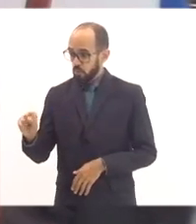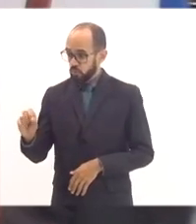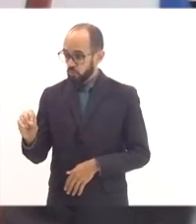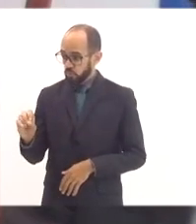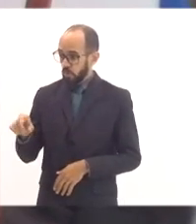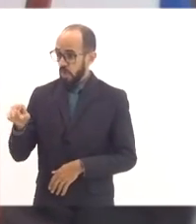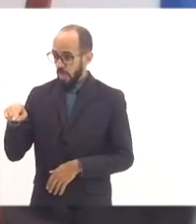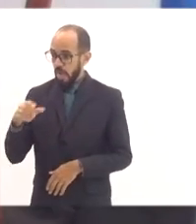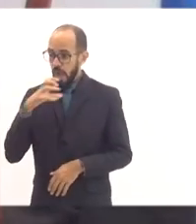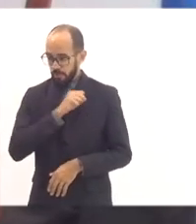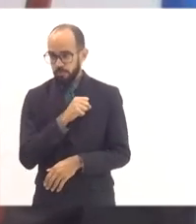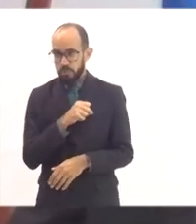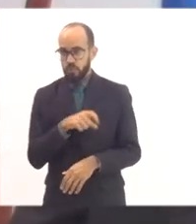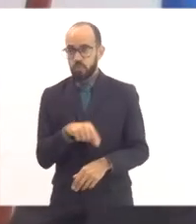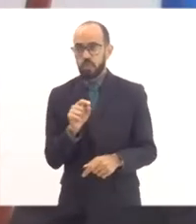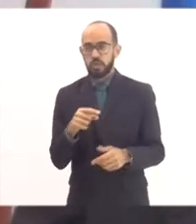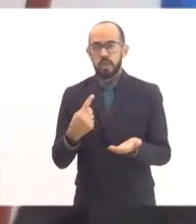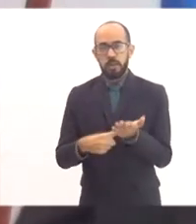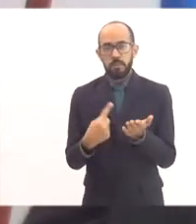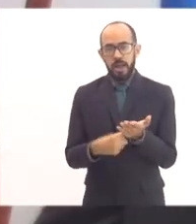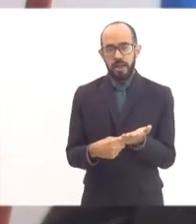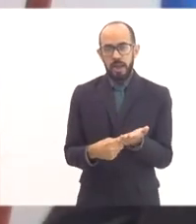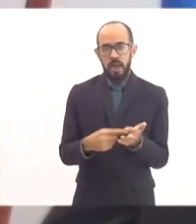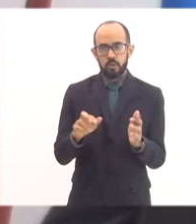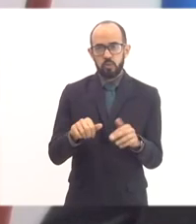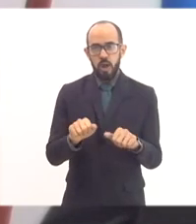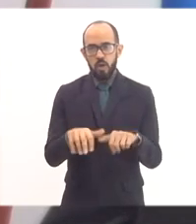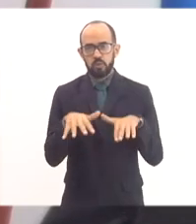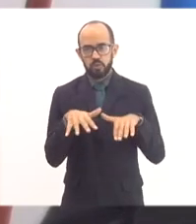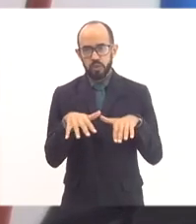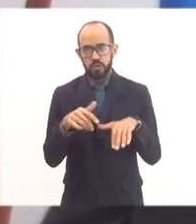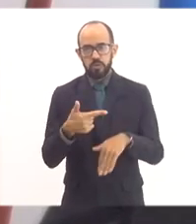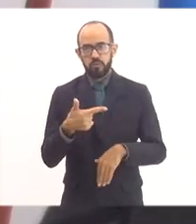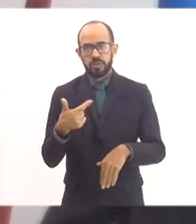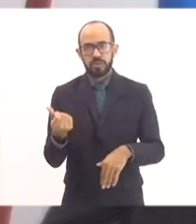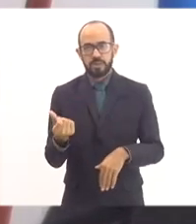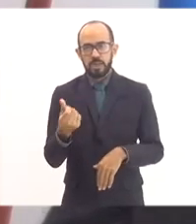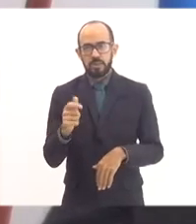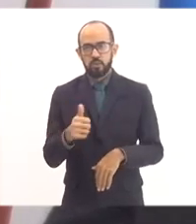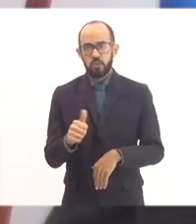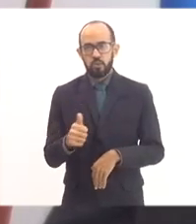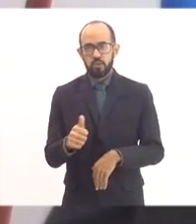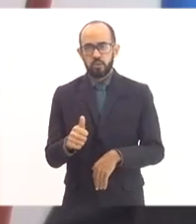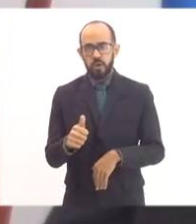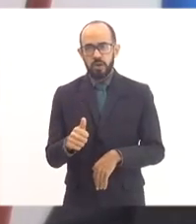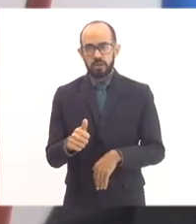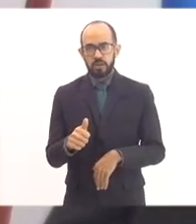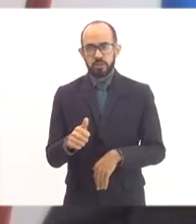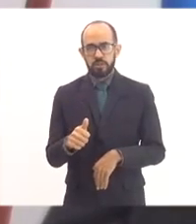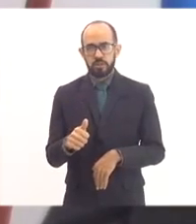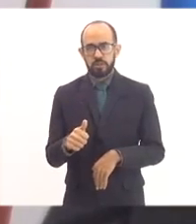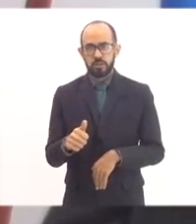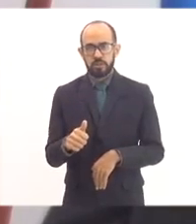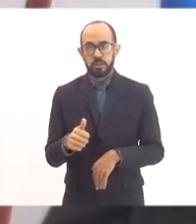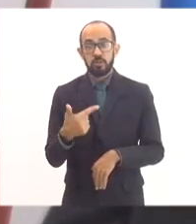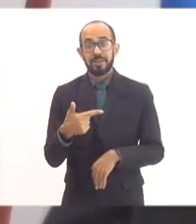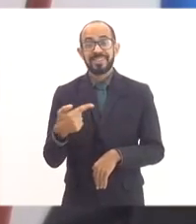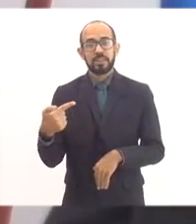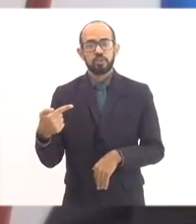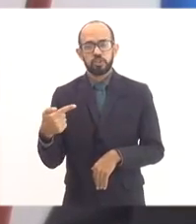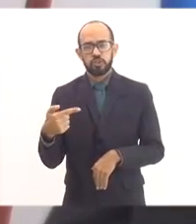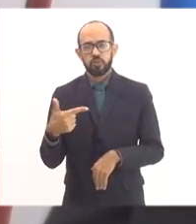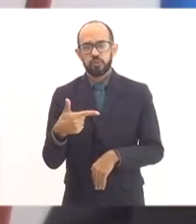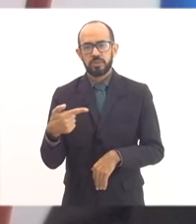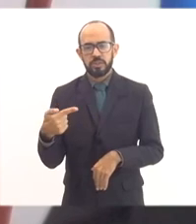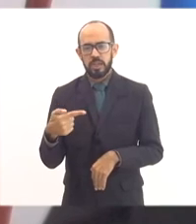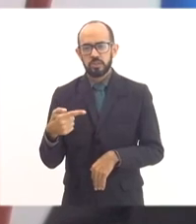para a deliberação já está em data marcada. Dia 26, às 11 horas, a gente vai deliberar essa reunião. Dia 27